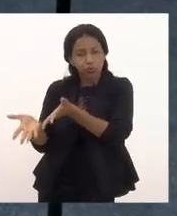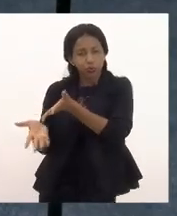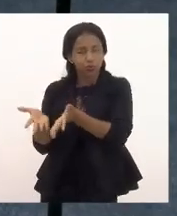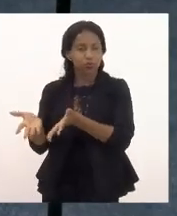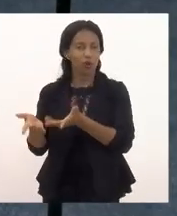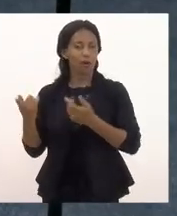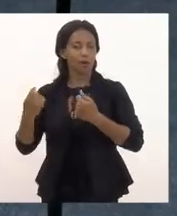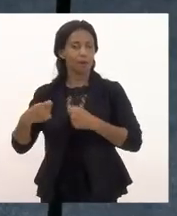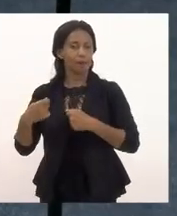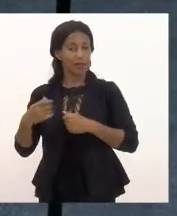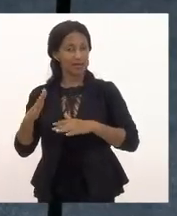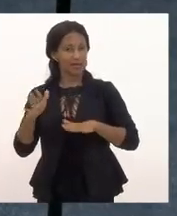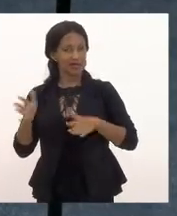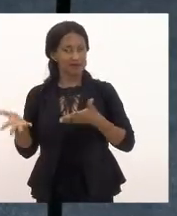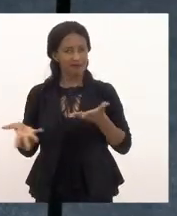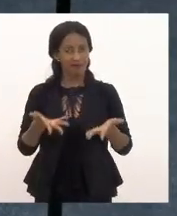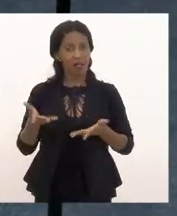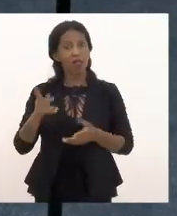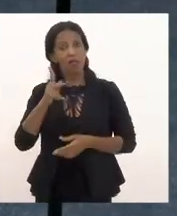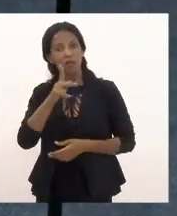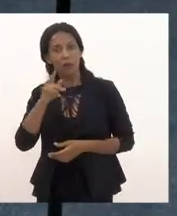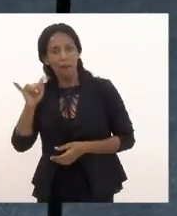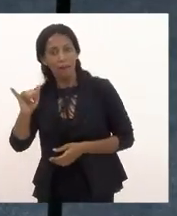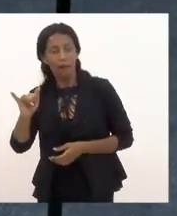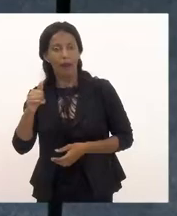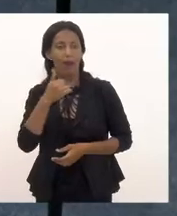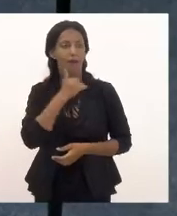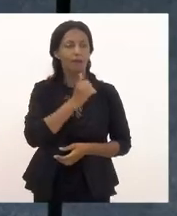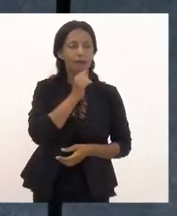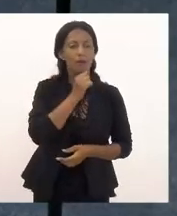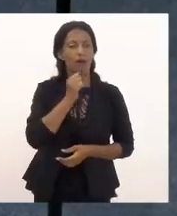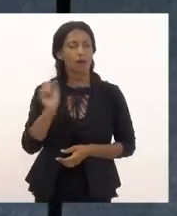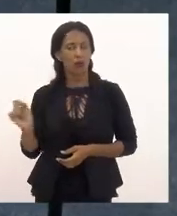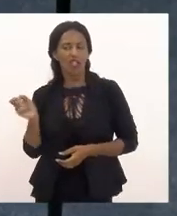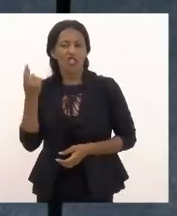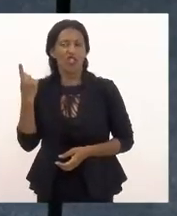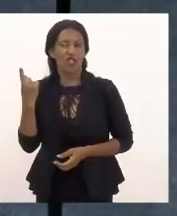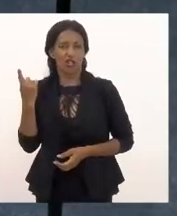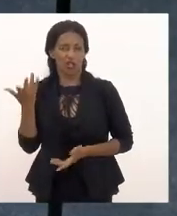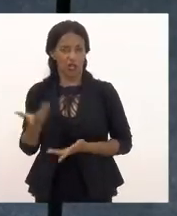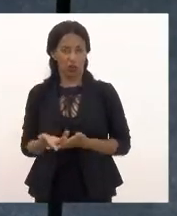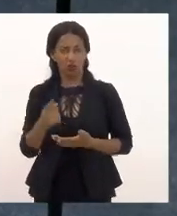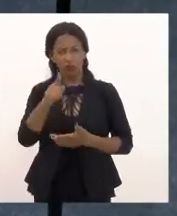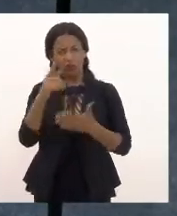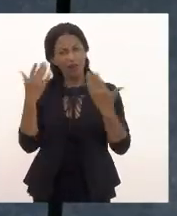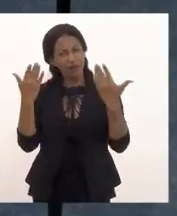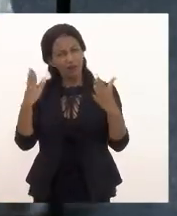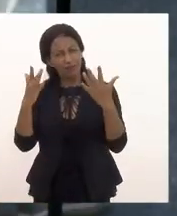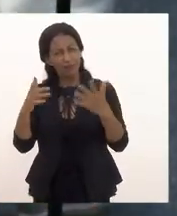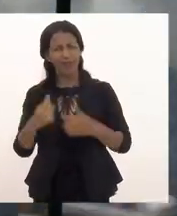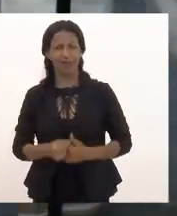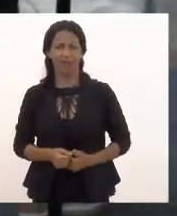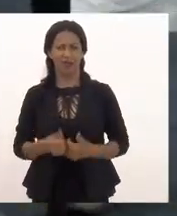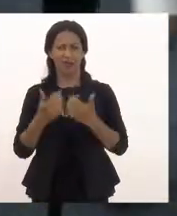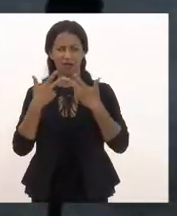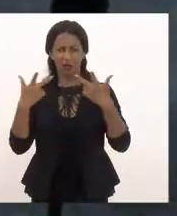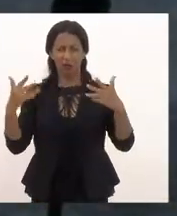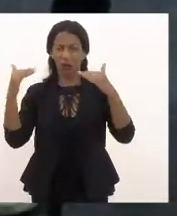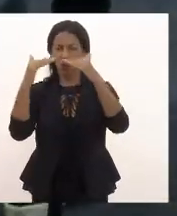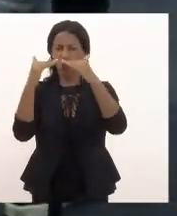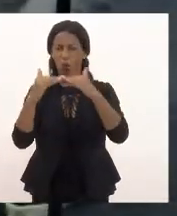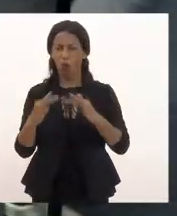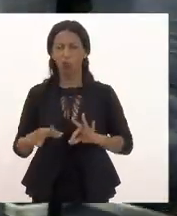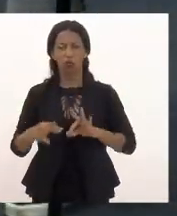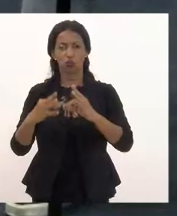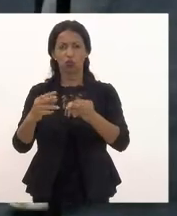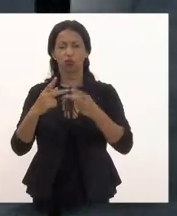que exigem um maior cuidado, são os pais, não são estranhos. Então você está de parabéns na sua explanação, concordo com tudo que